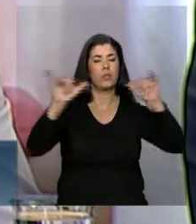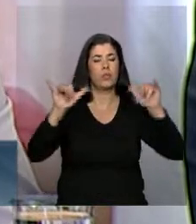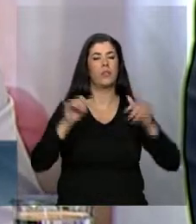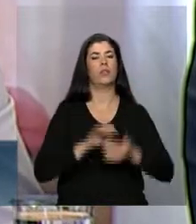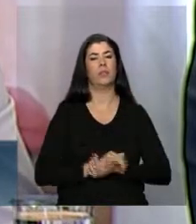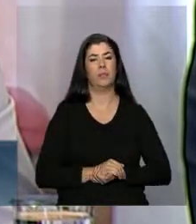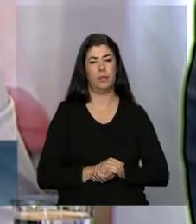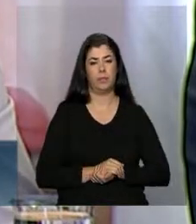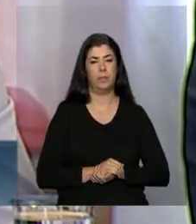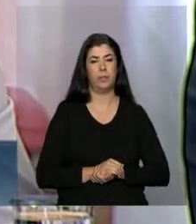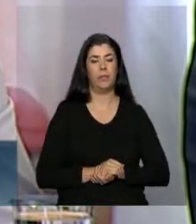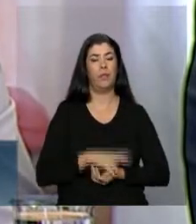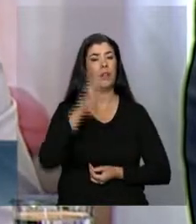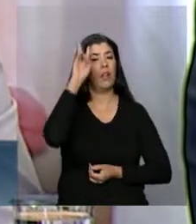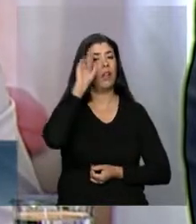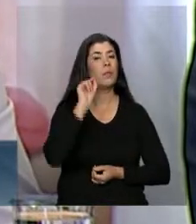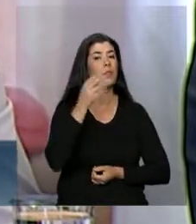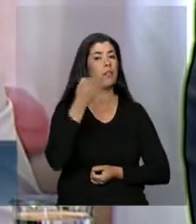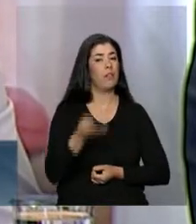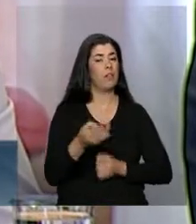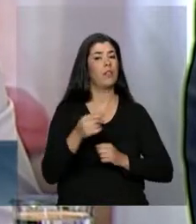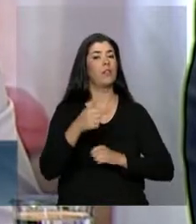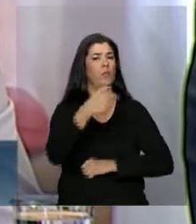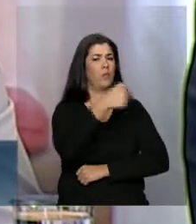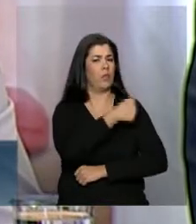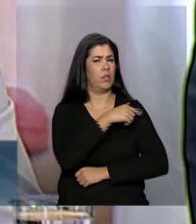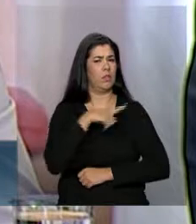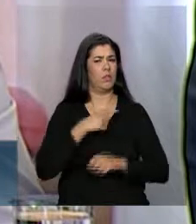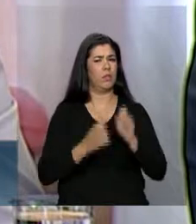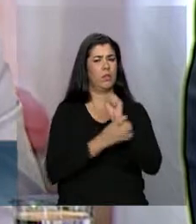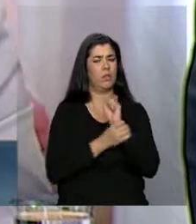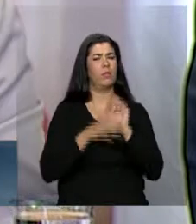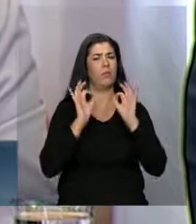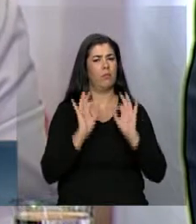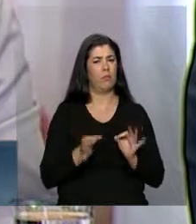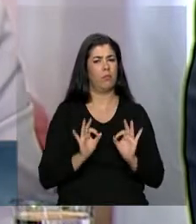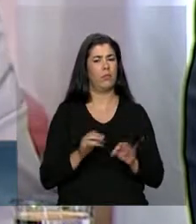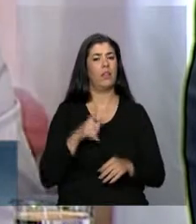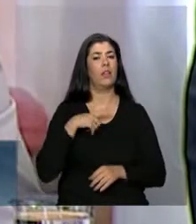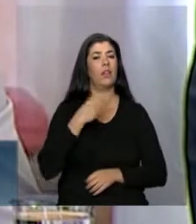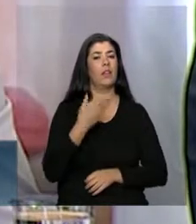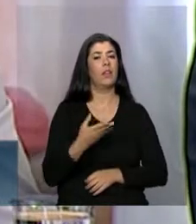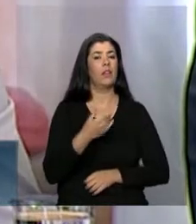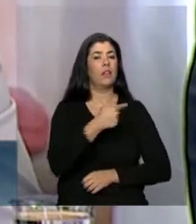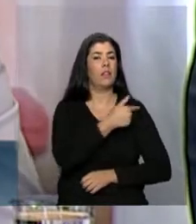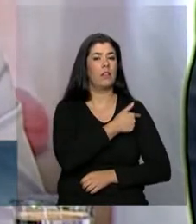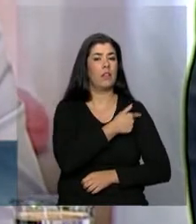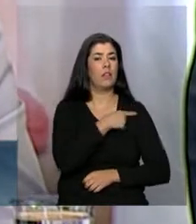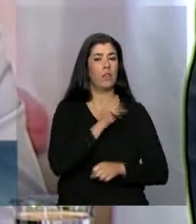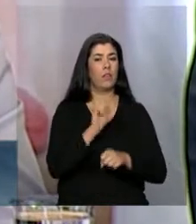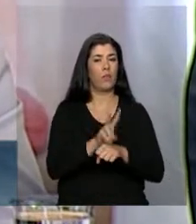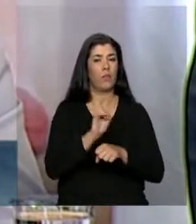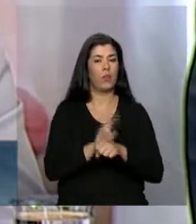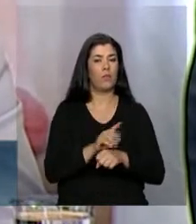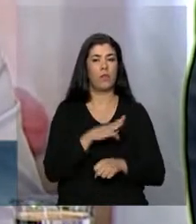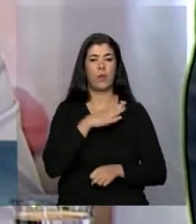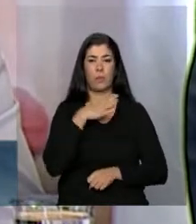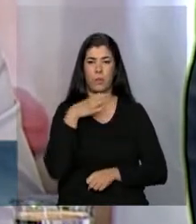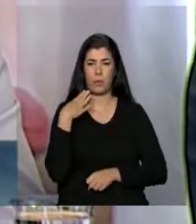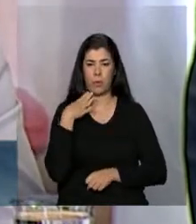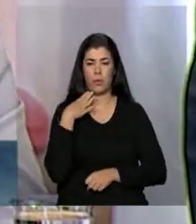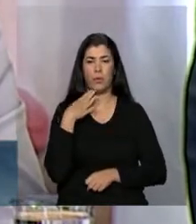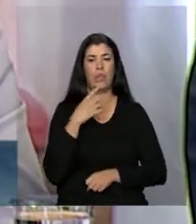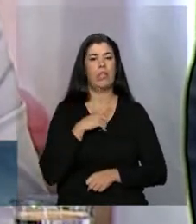vacinação. Lembrando que é uma vacina segura, né? Nós estamos falando de uma vacina com vírus inativados, vírus